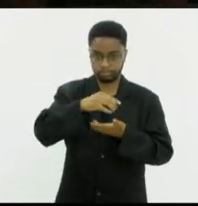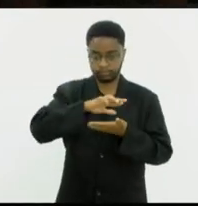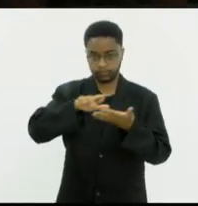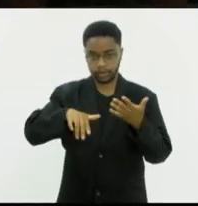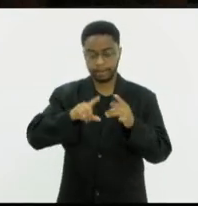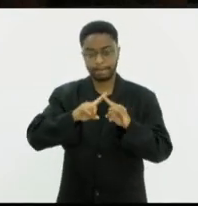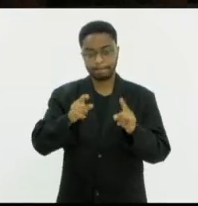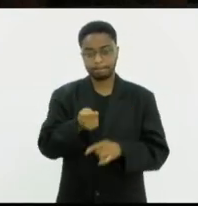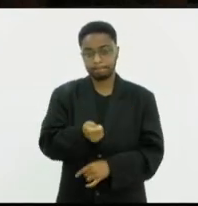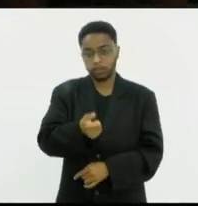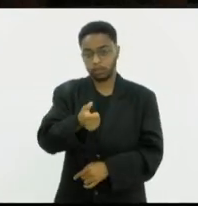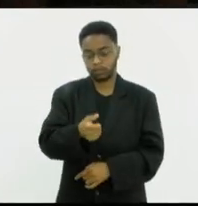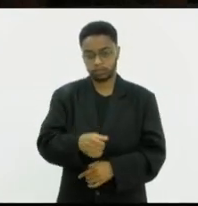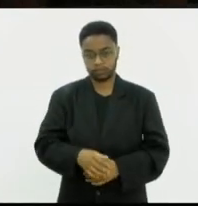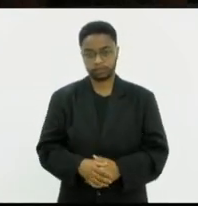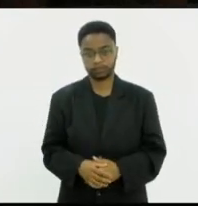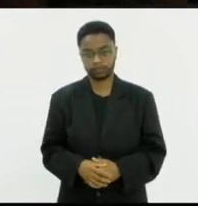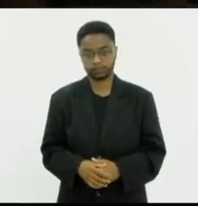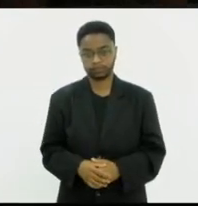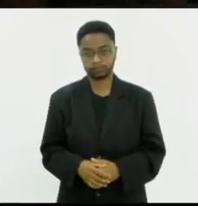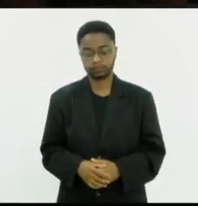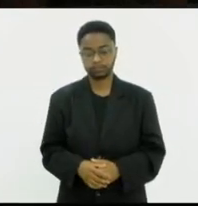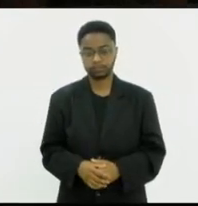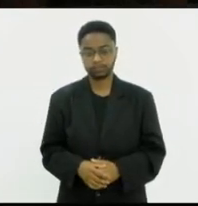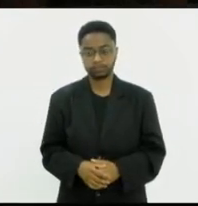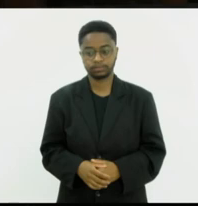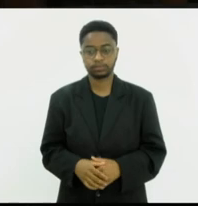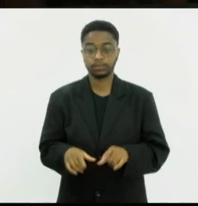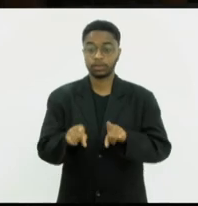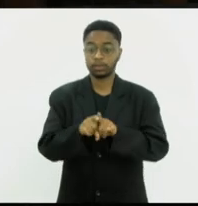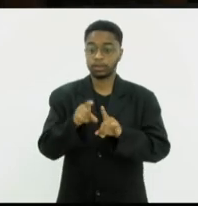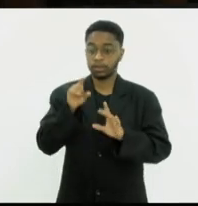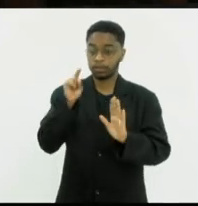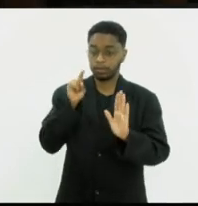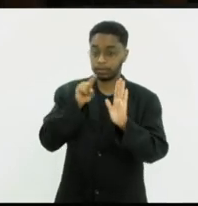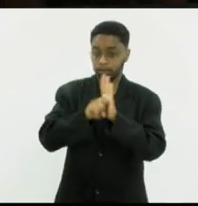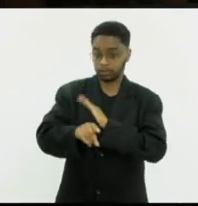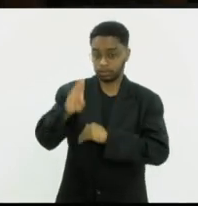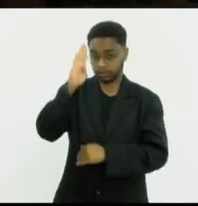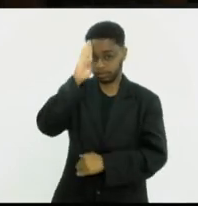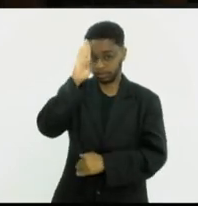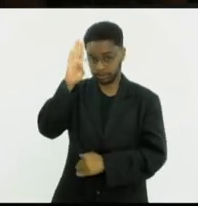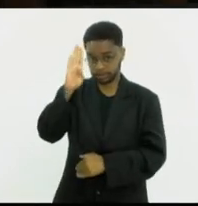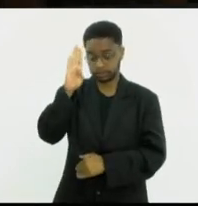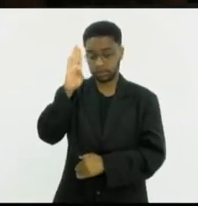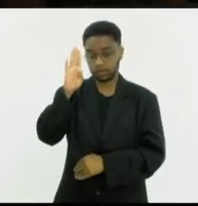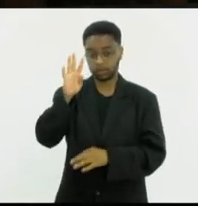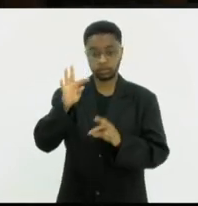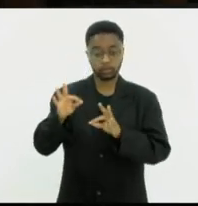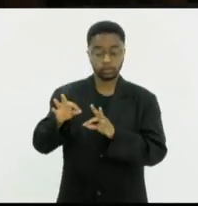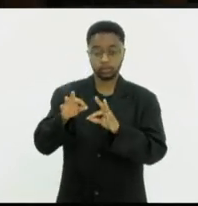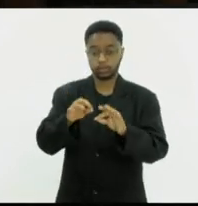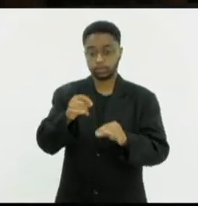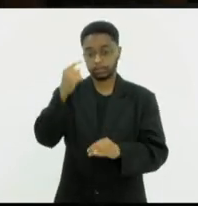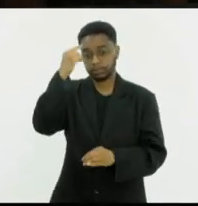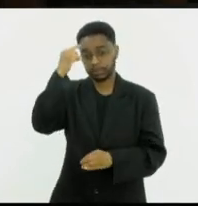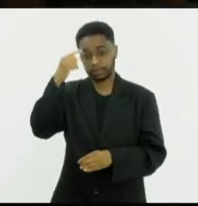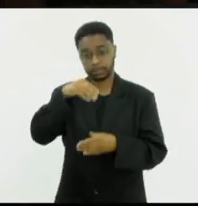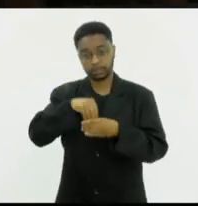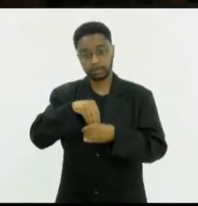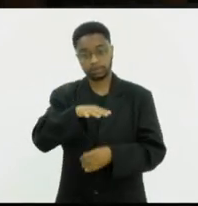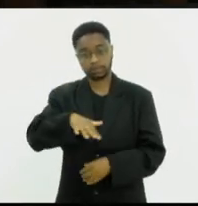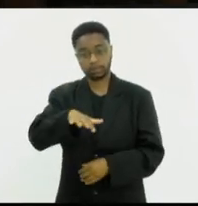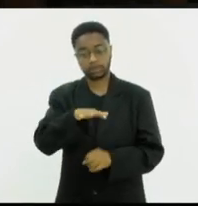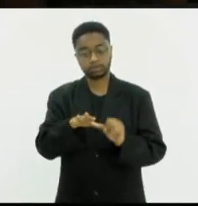pouco. E a grande pergunta que todos se fazem dentro da Polícia Militar da Segurança